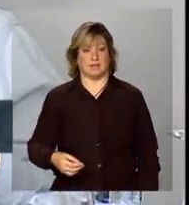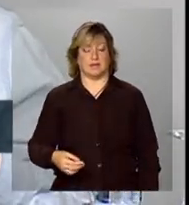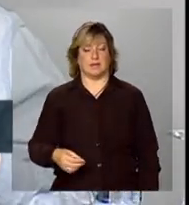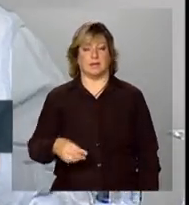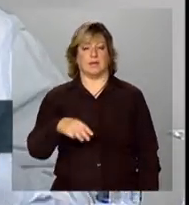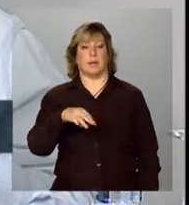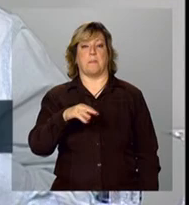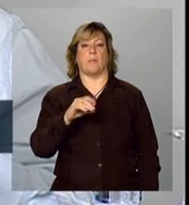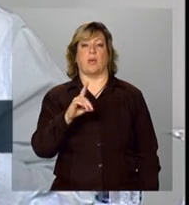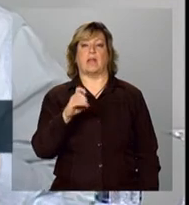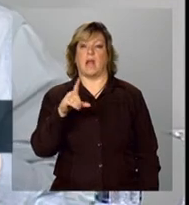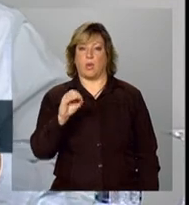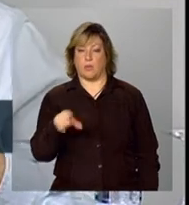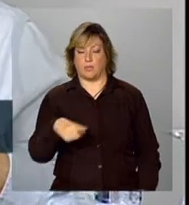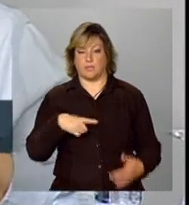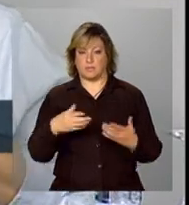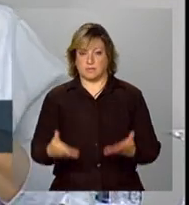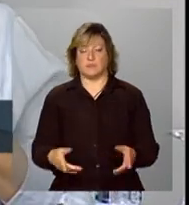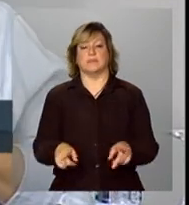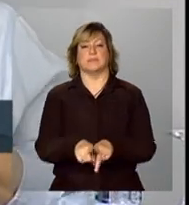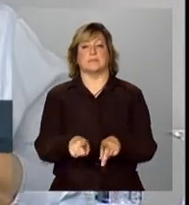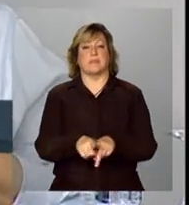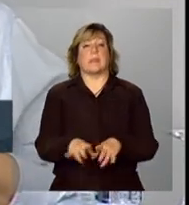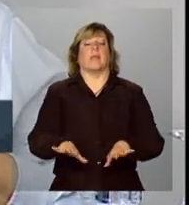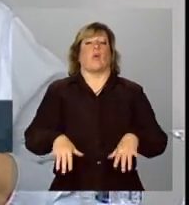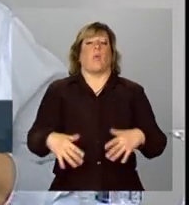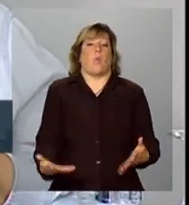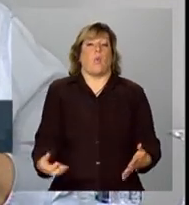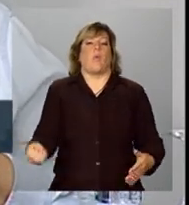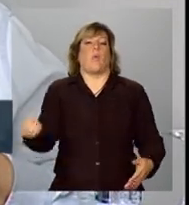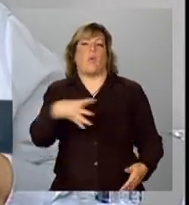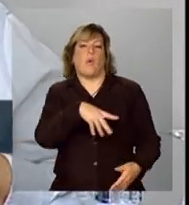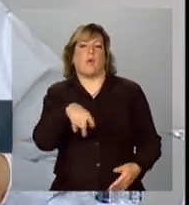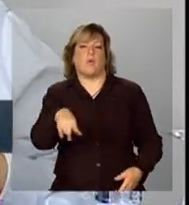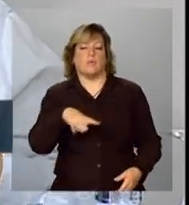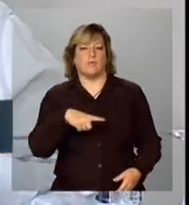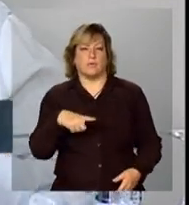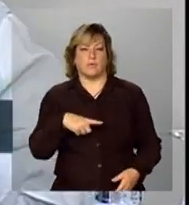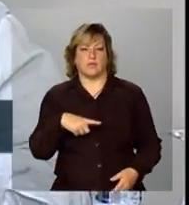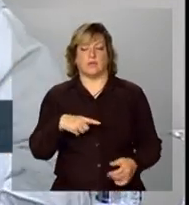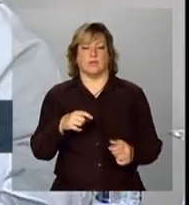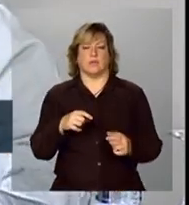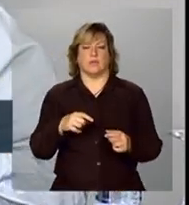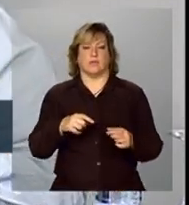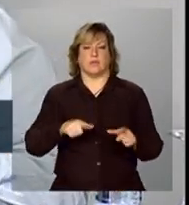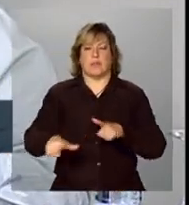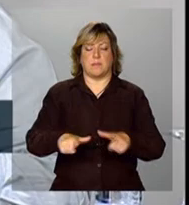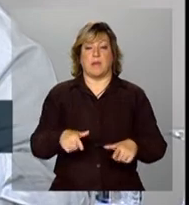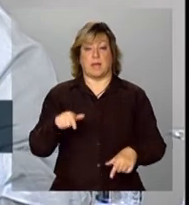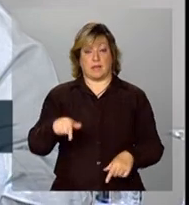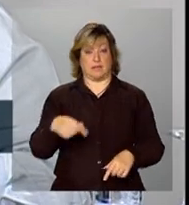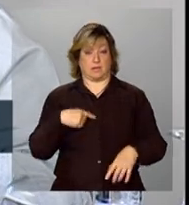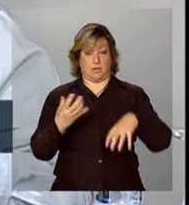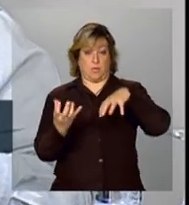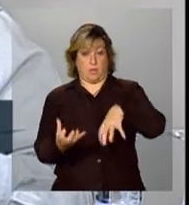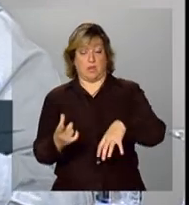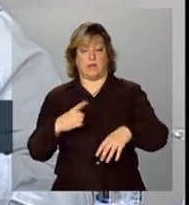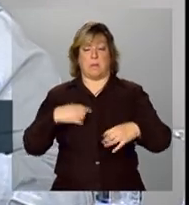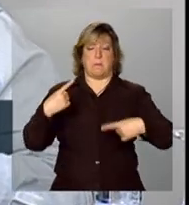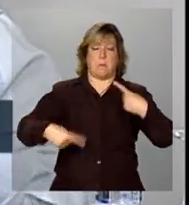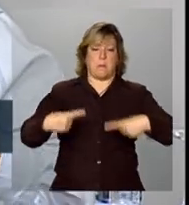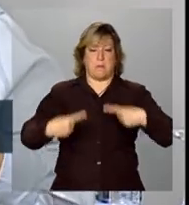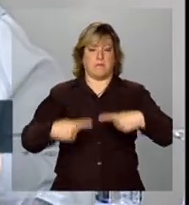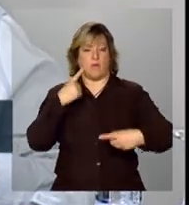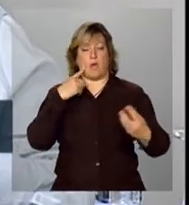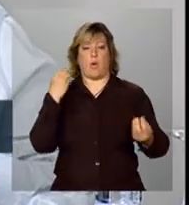versão, né? E quais são os novos instrumentos a partir do debate que o Congresso concluiu